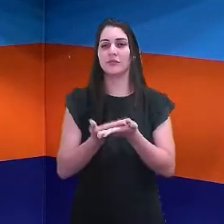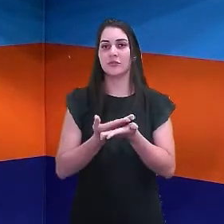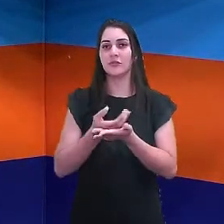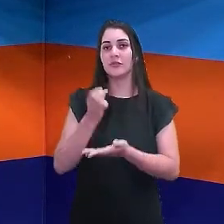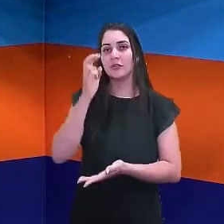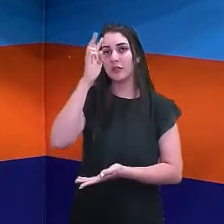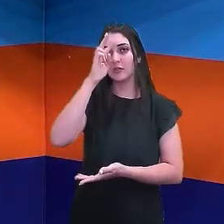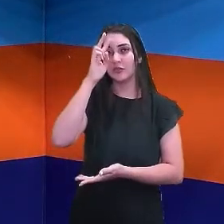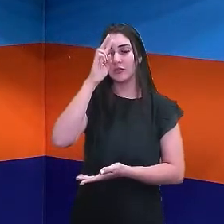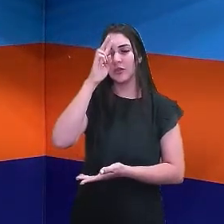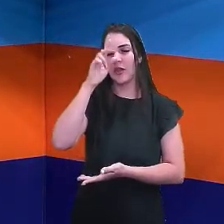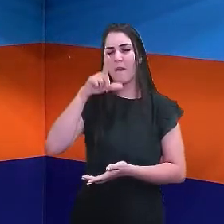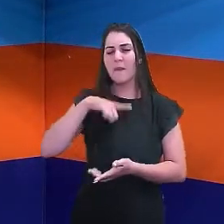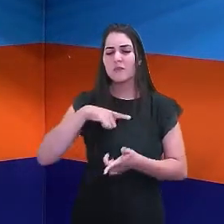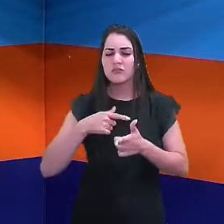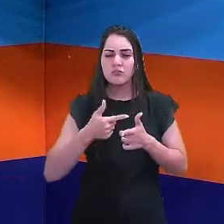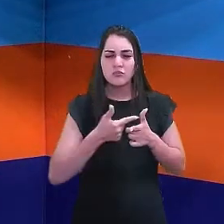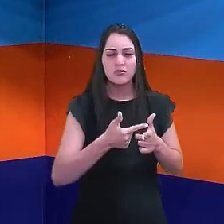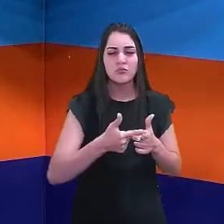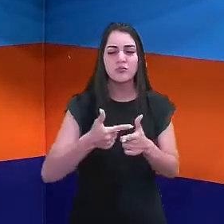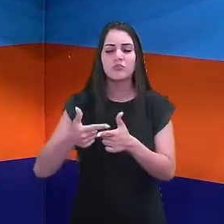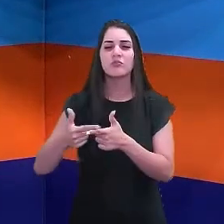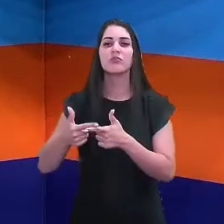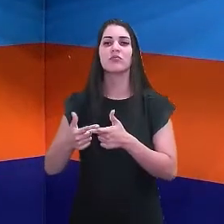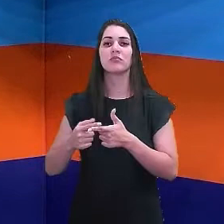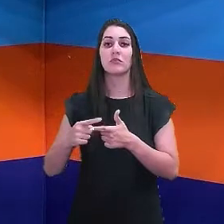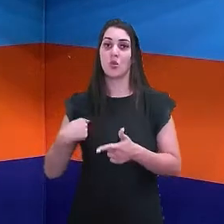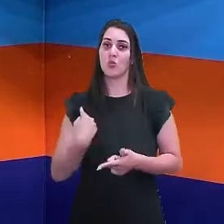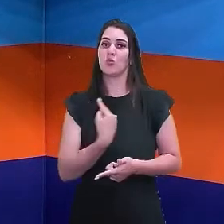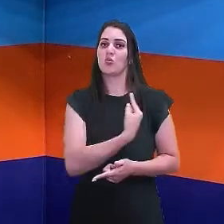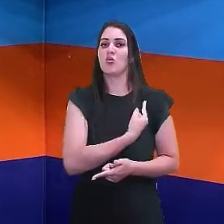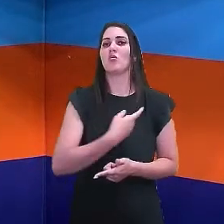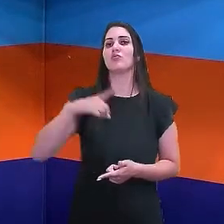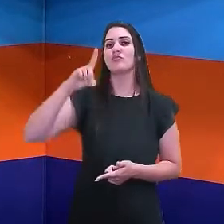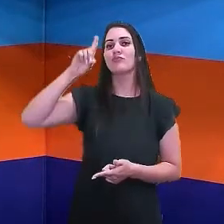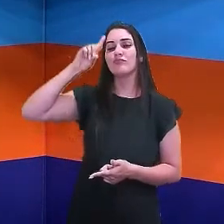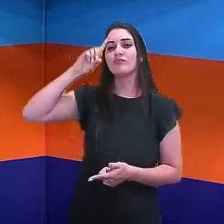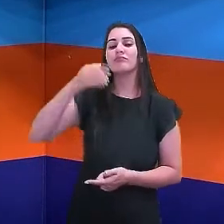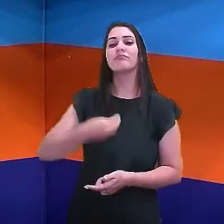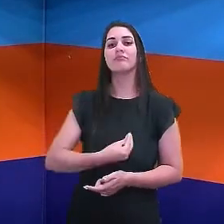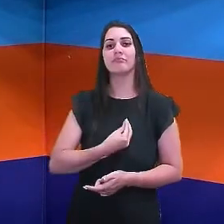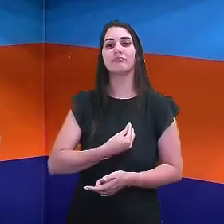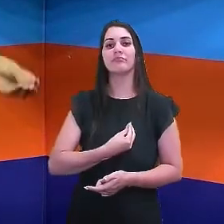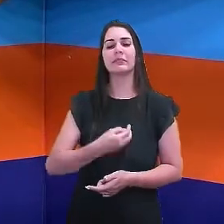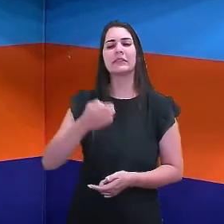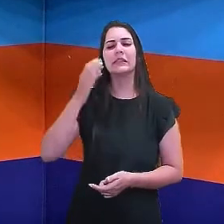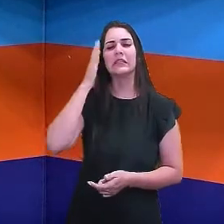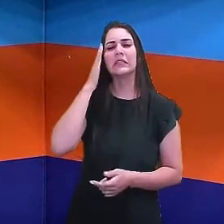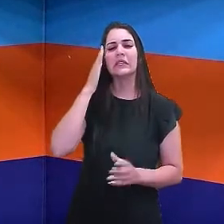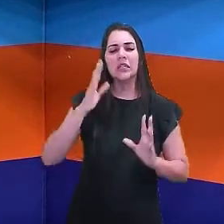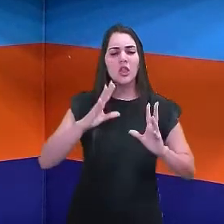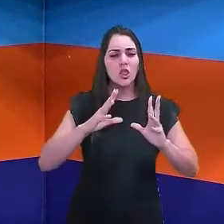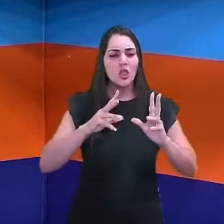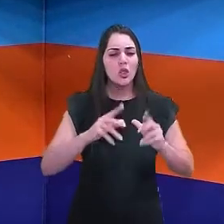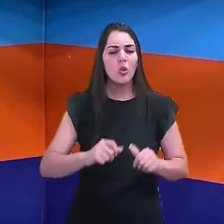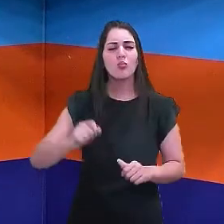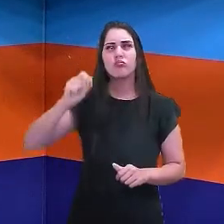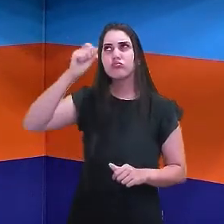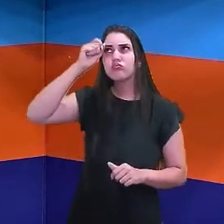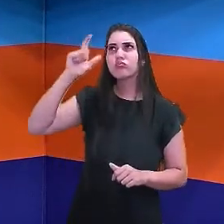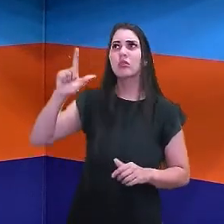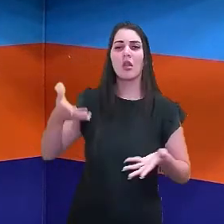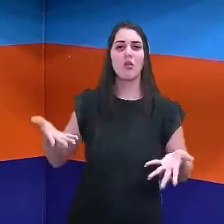para problematizar o nosso cotidiano, a nossa vida, entender toda a lógica hoje